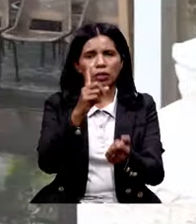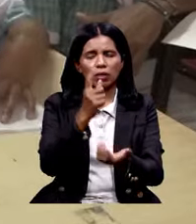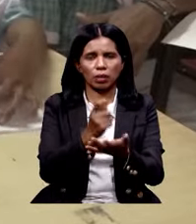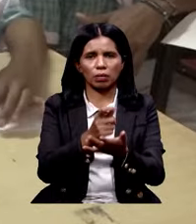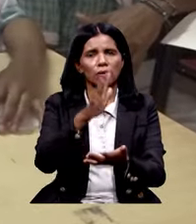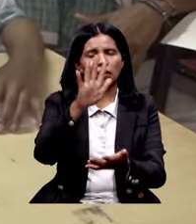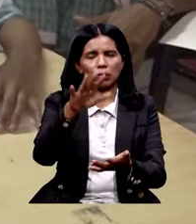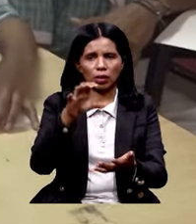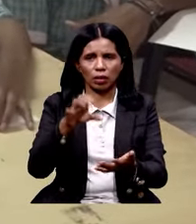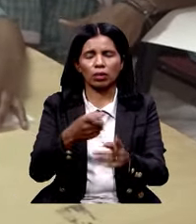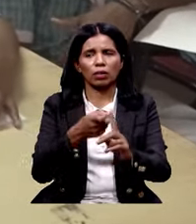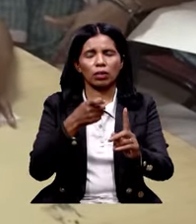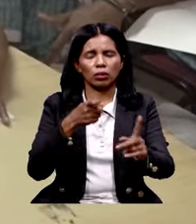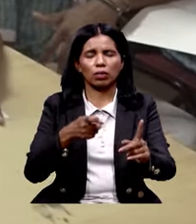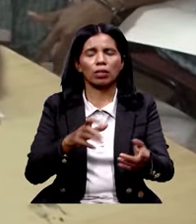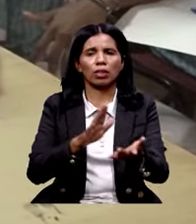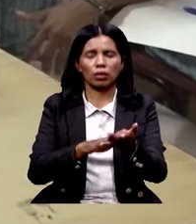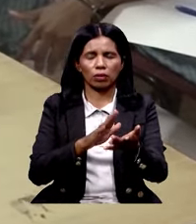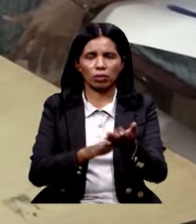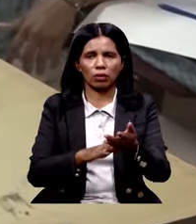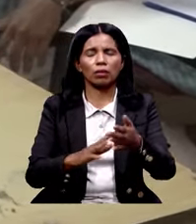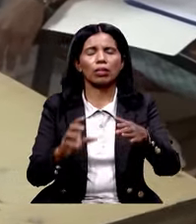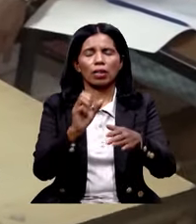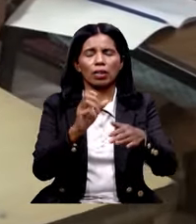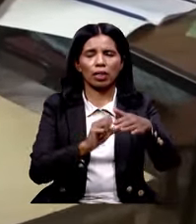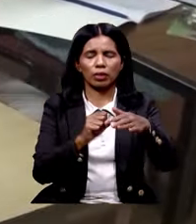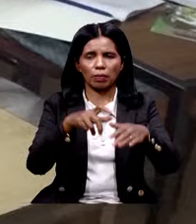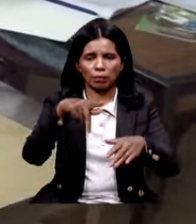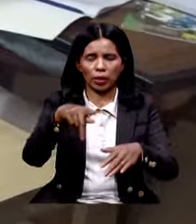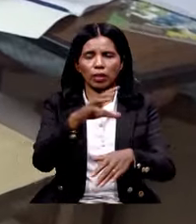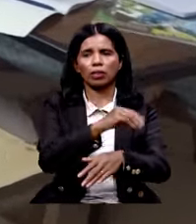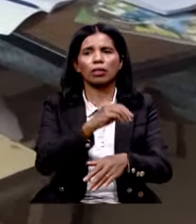Lima, composto Rússia pré-secundário, ensino secundário geral, no